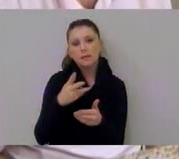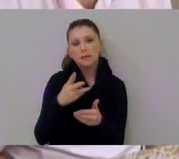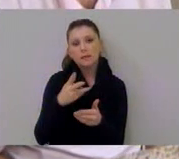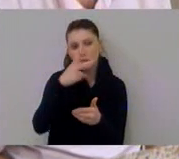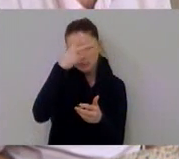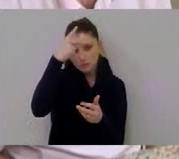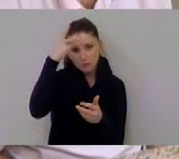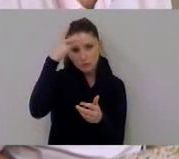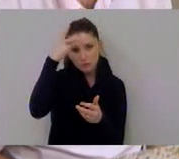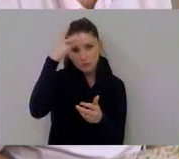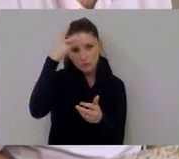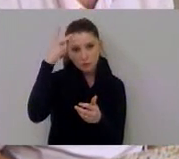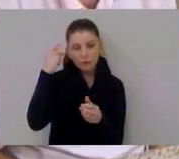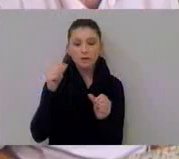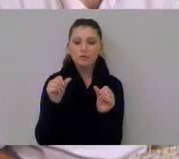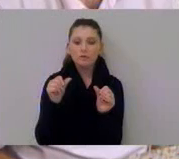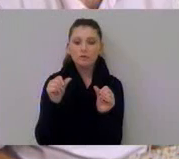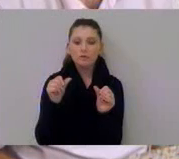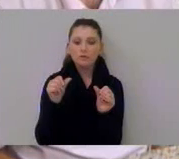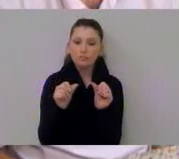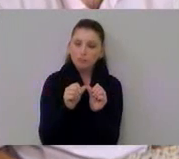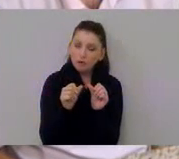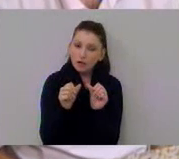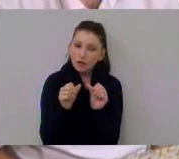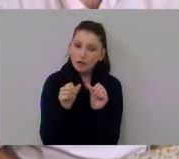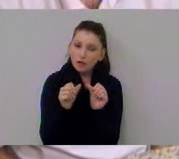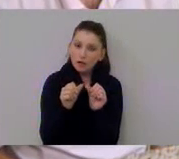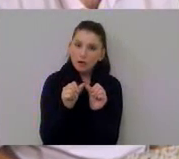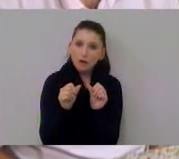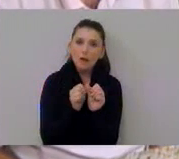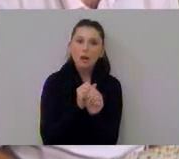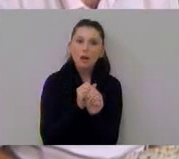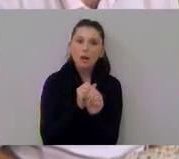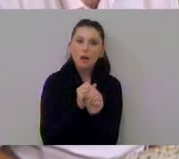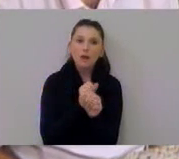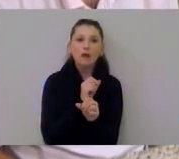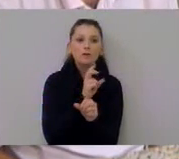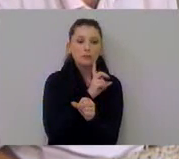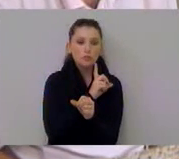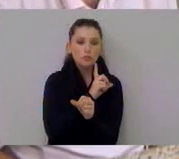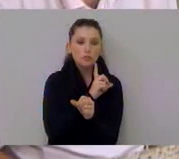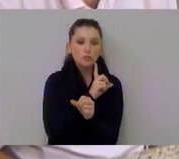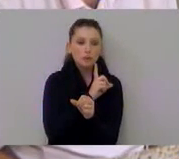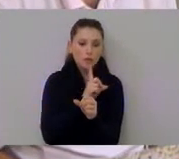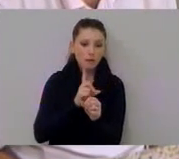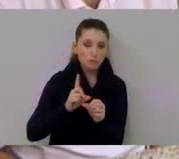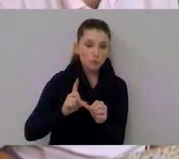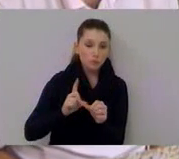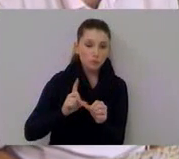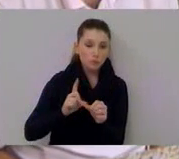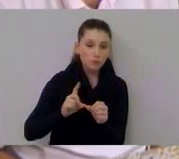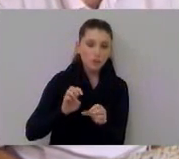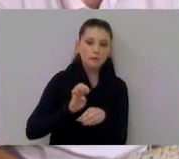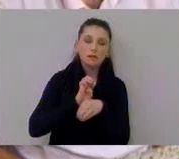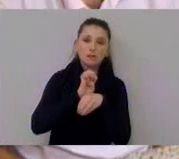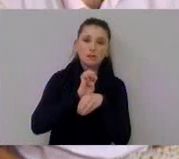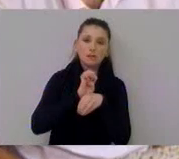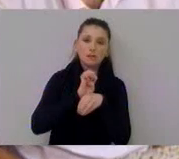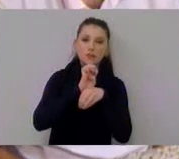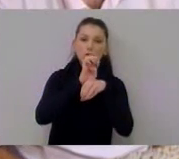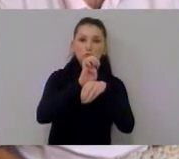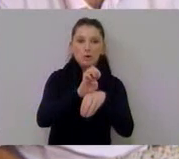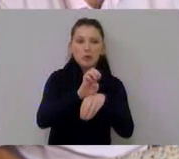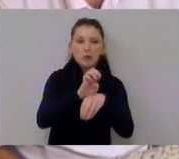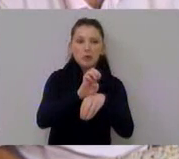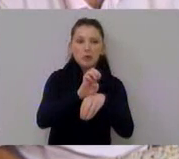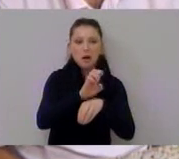fazer, para o seu deputado estadual, para o deputado federal,